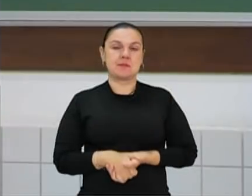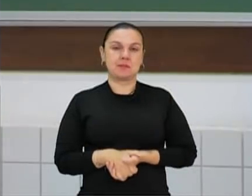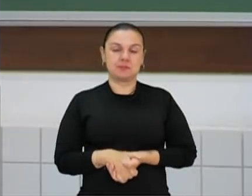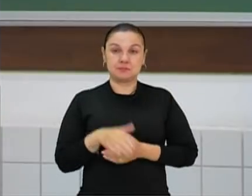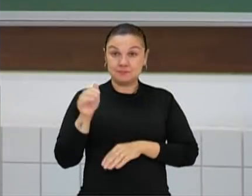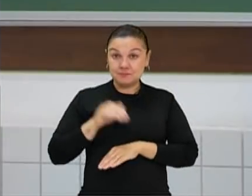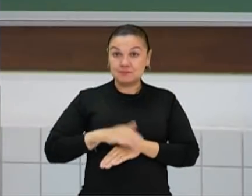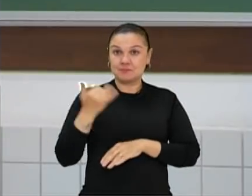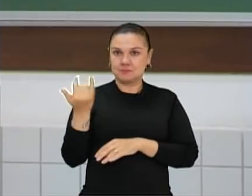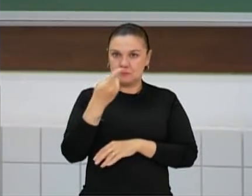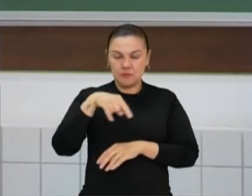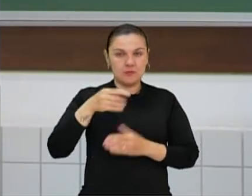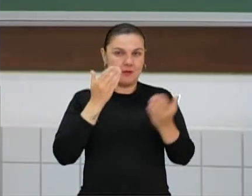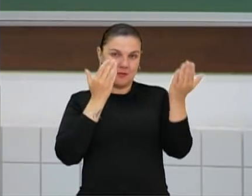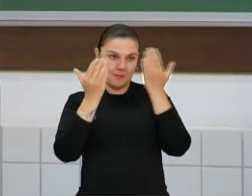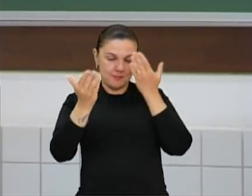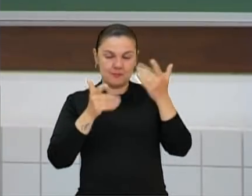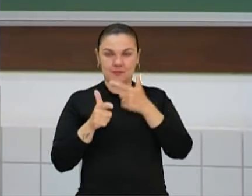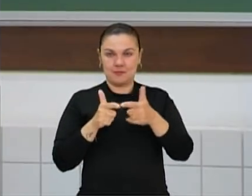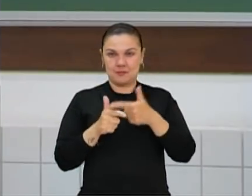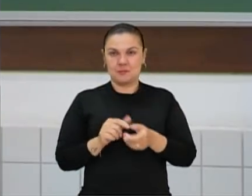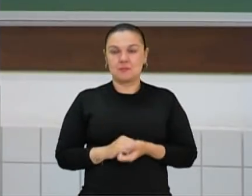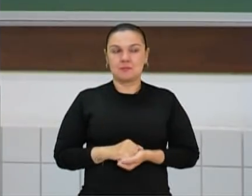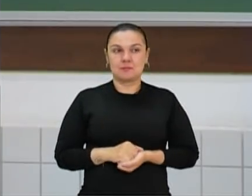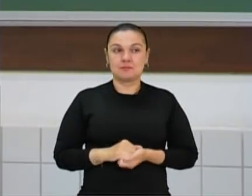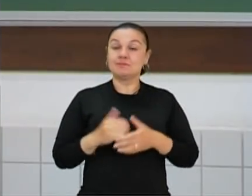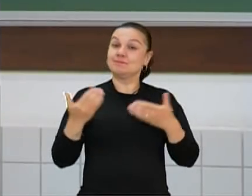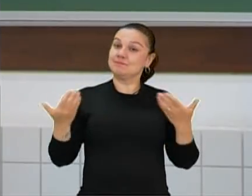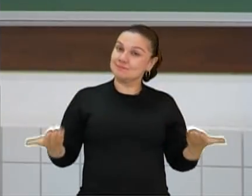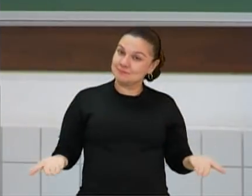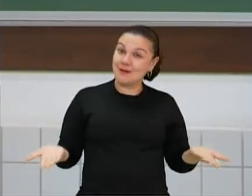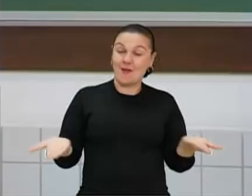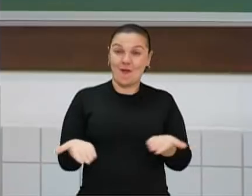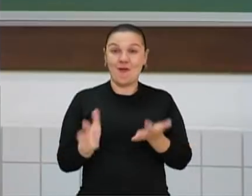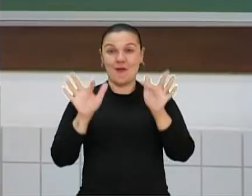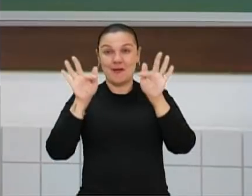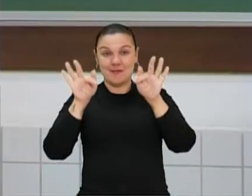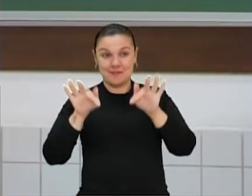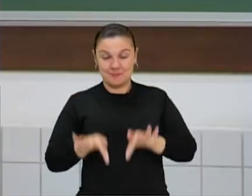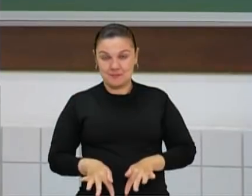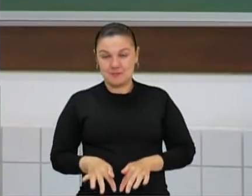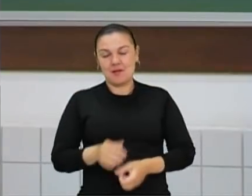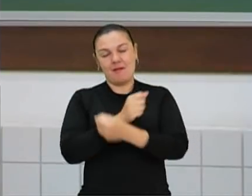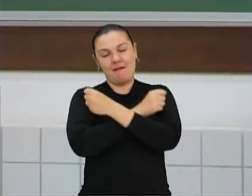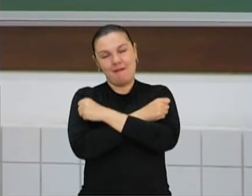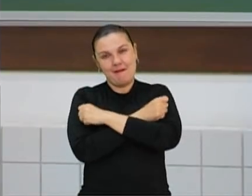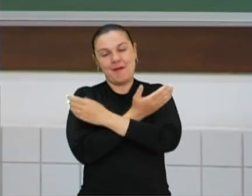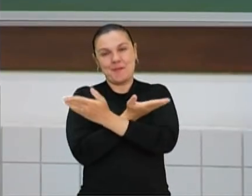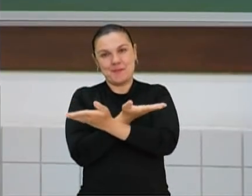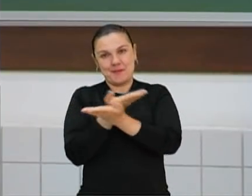que importa é a análise do problema. Galerinha, por hoje é só.